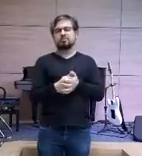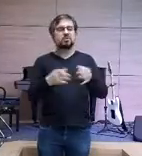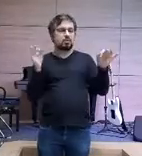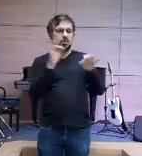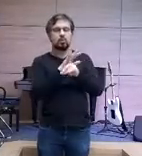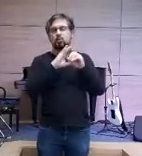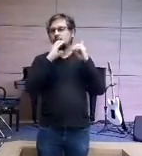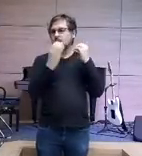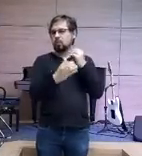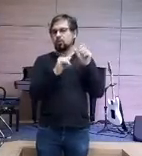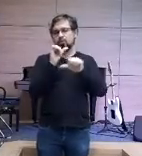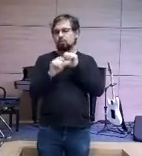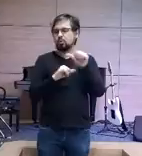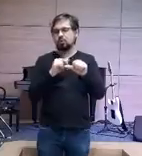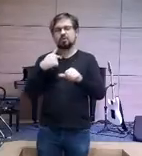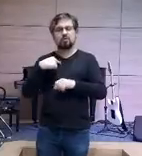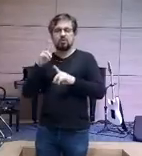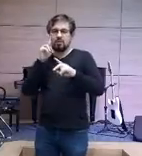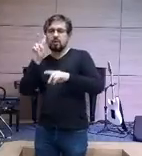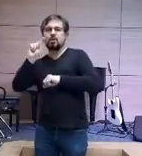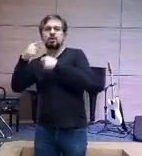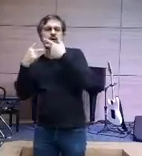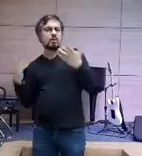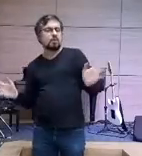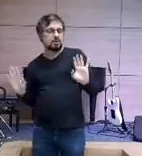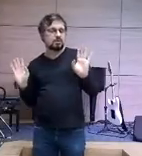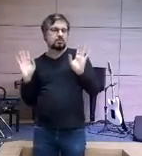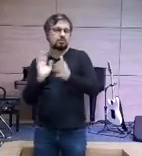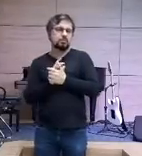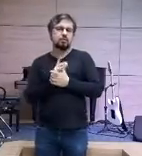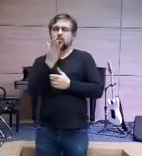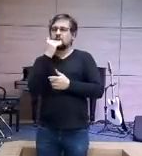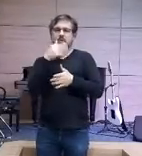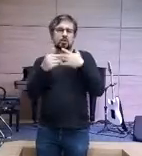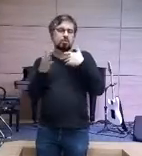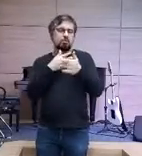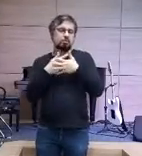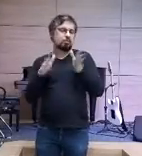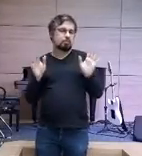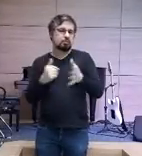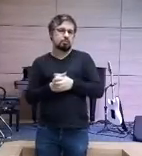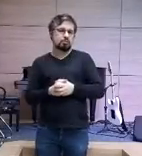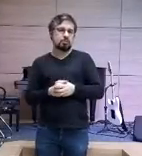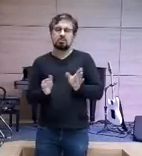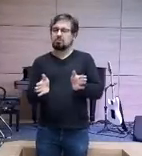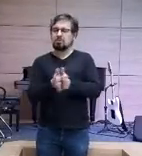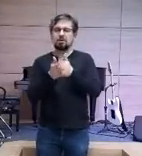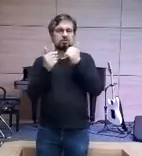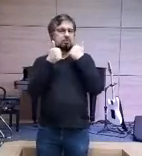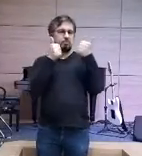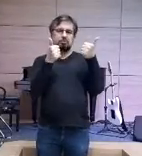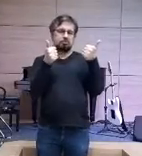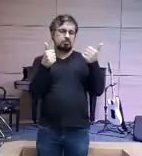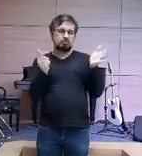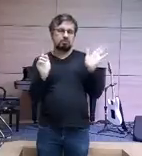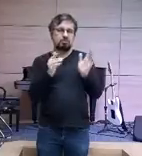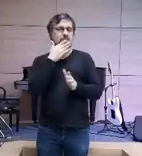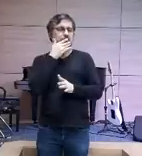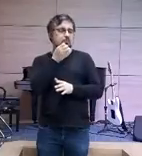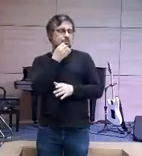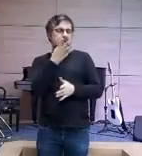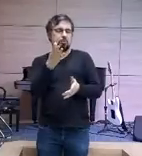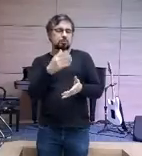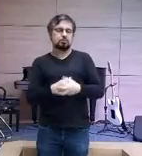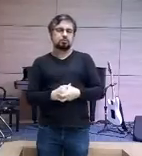terminou o culto mudo de canal vou assistir Uma coisa que eu quero ou vou comer alguma coisa tá maravilhoso é